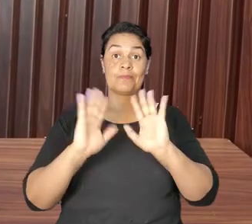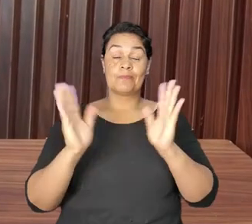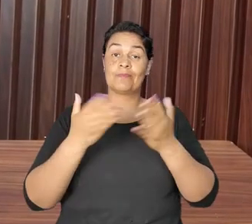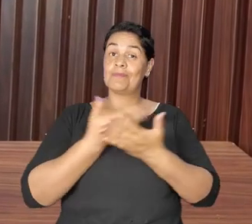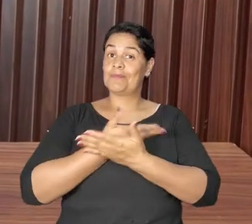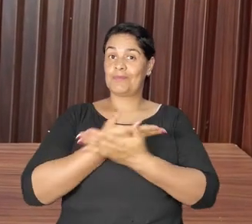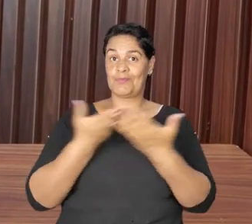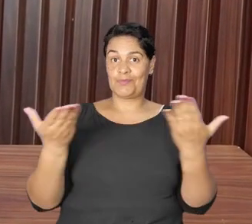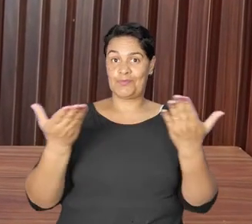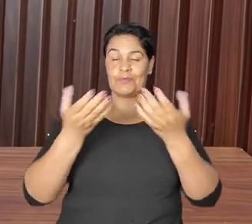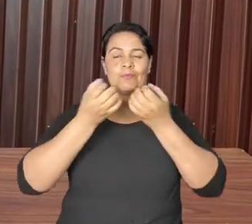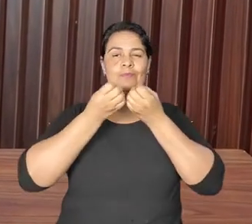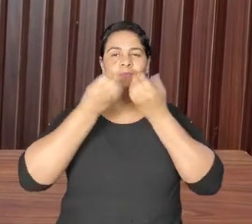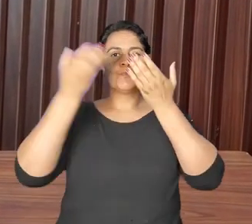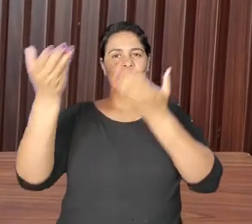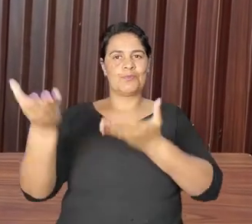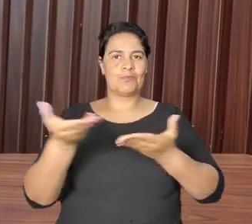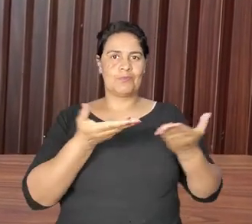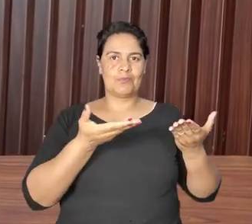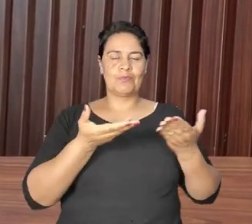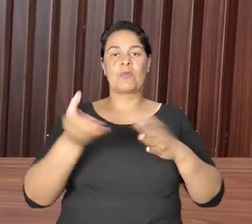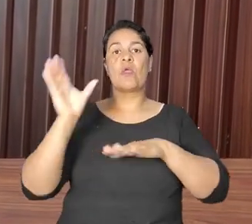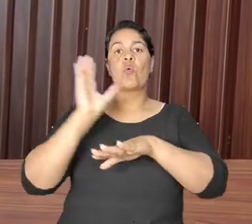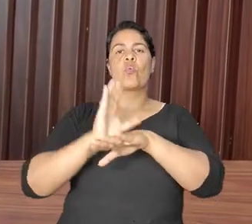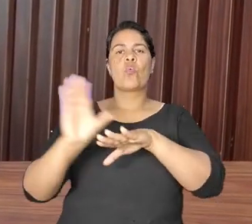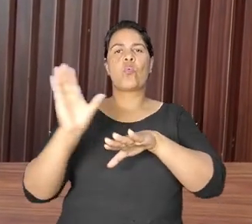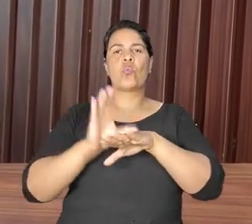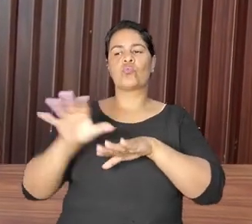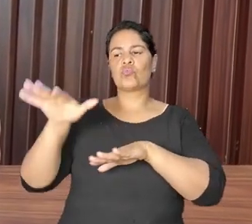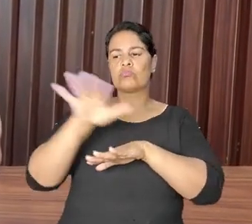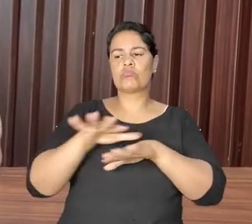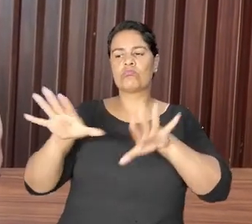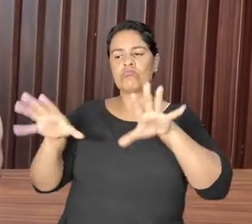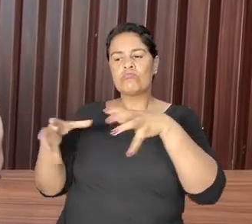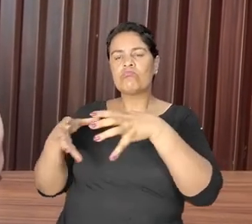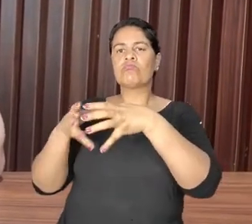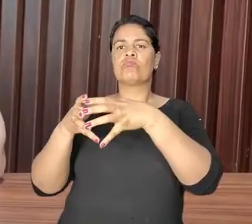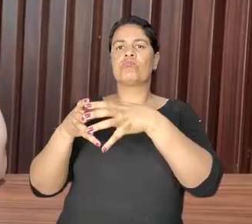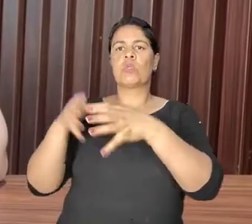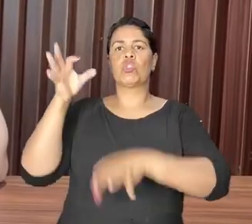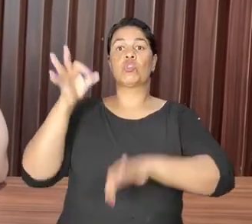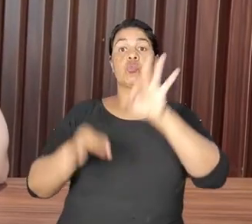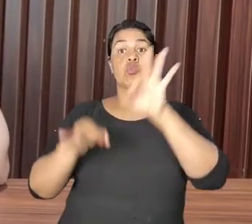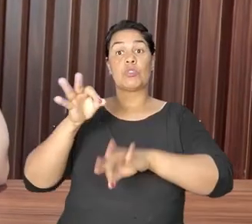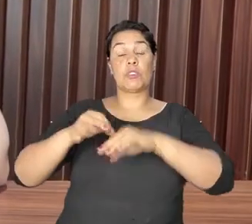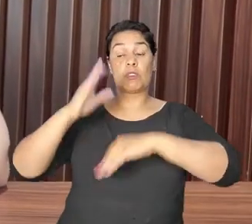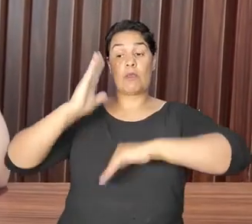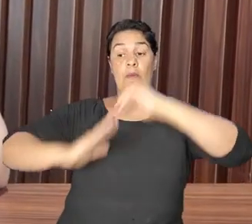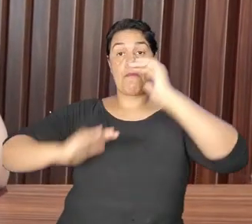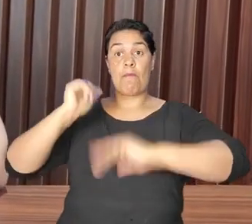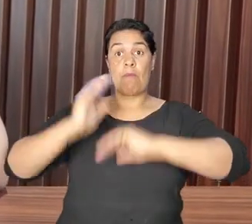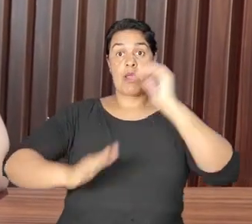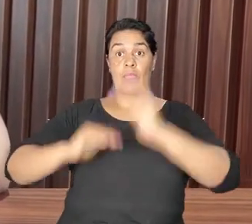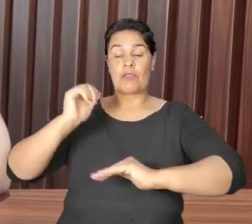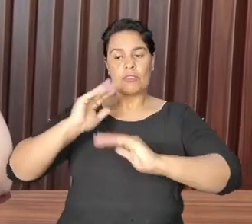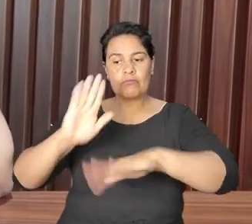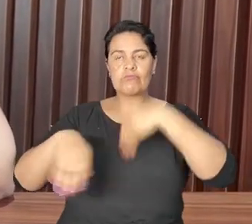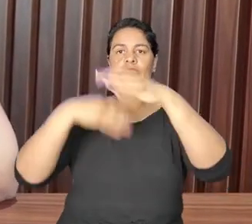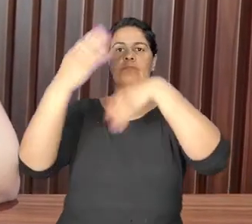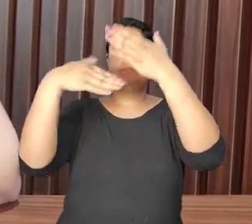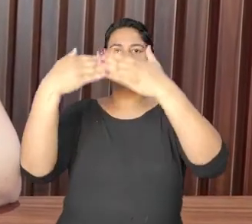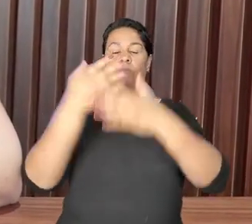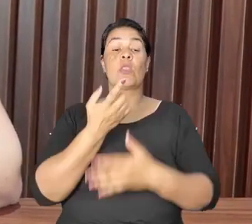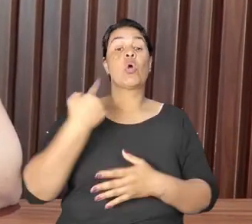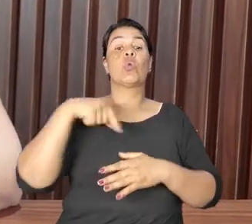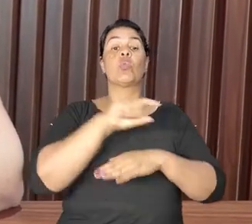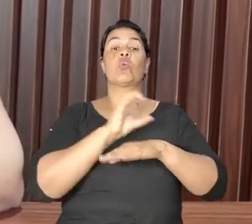Prezadas e caros estudantes, sejam bem-vindas e bem-vindos ao curso Meio Fechado, Justiça e Práticas Restaurativas.